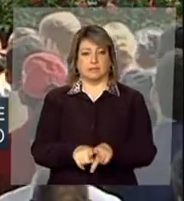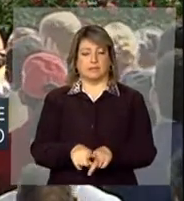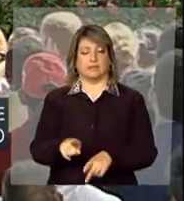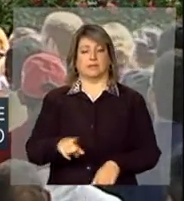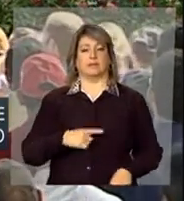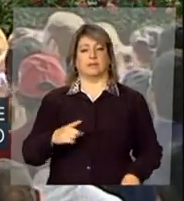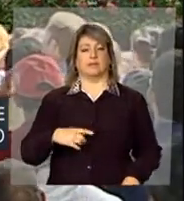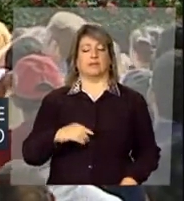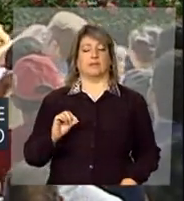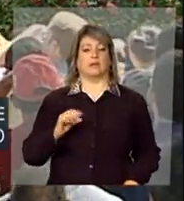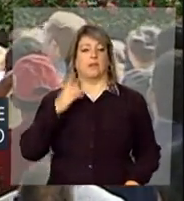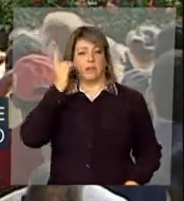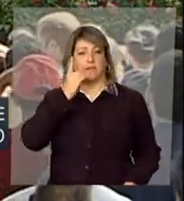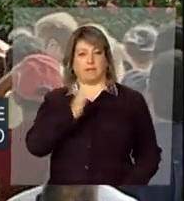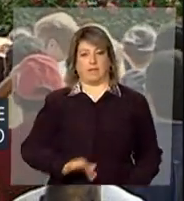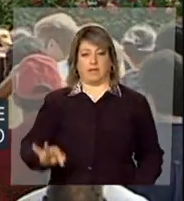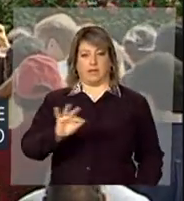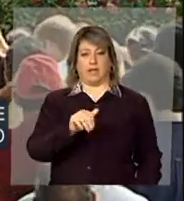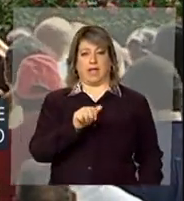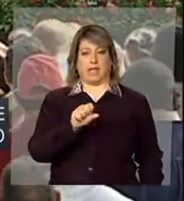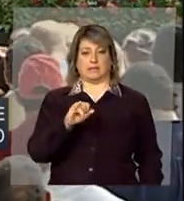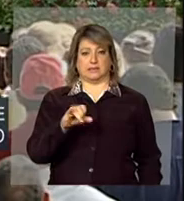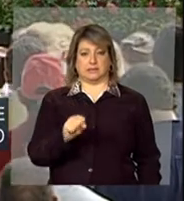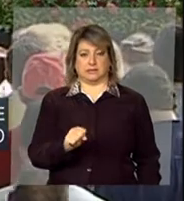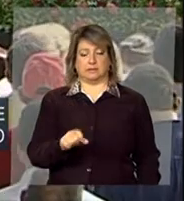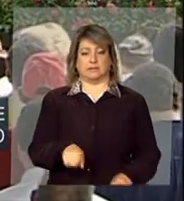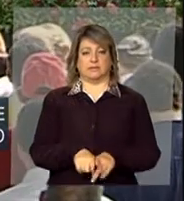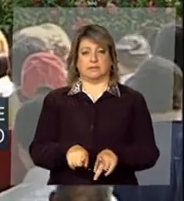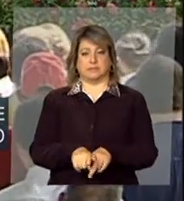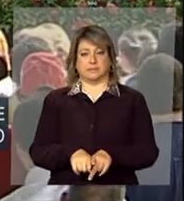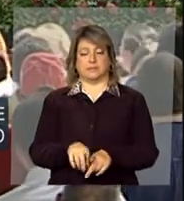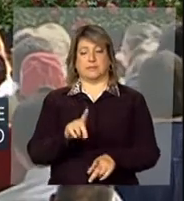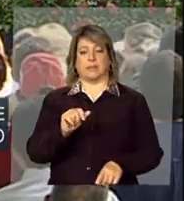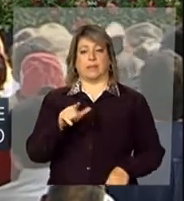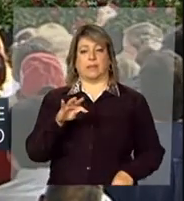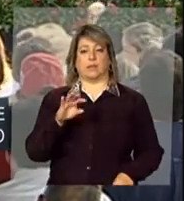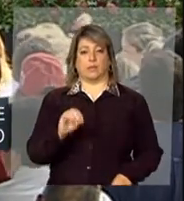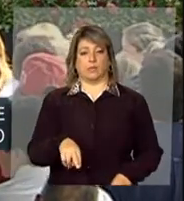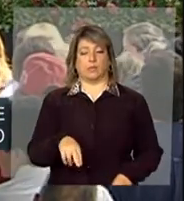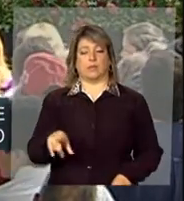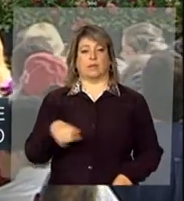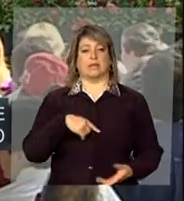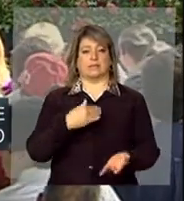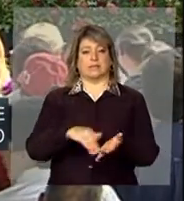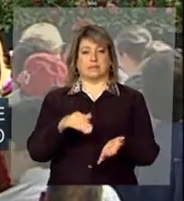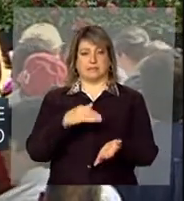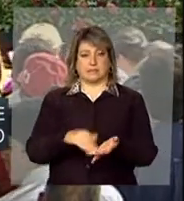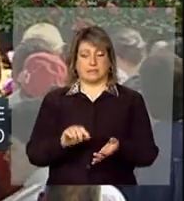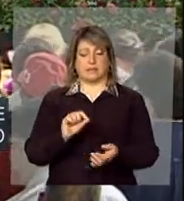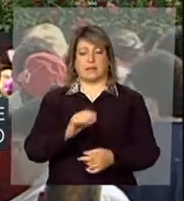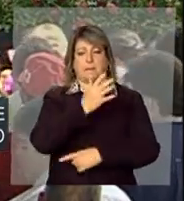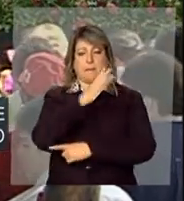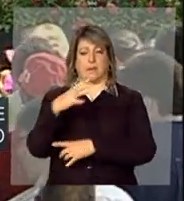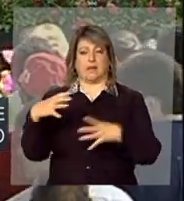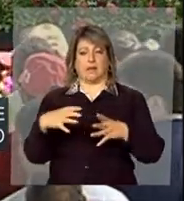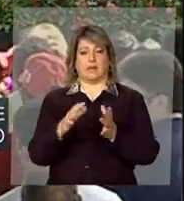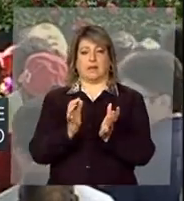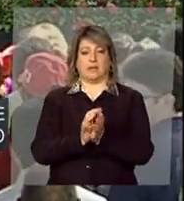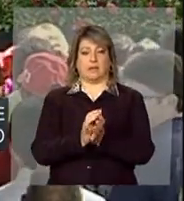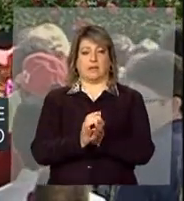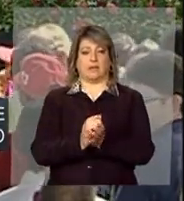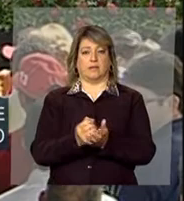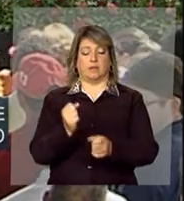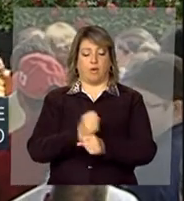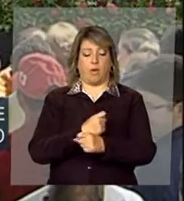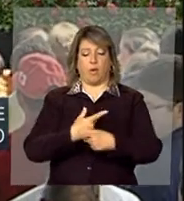federal Assis Carvalho, ao Dalto Macambira, nosso secretário de Meio Ambiente e Recursos